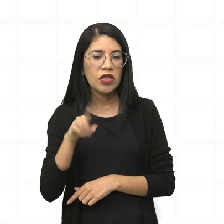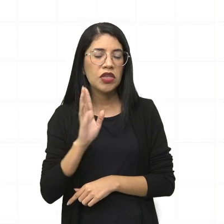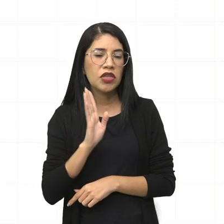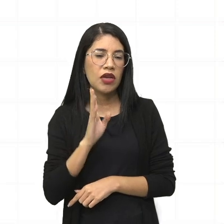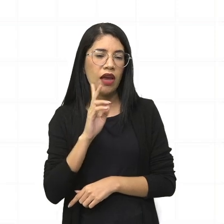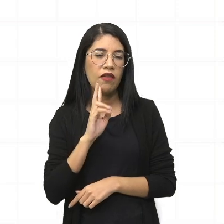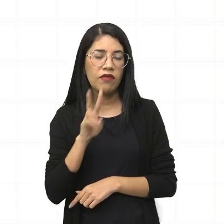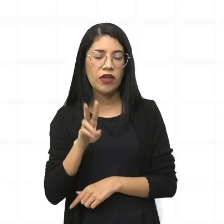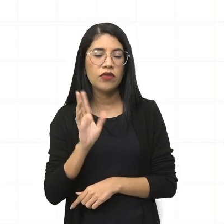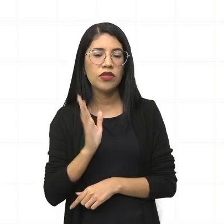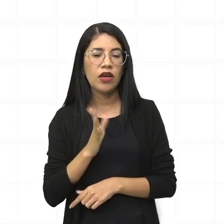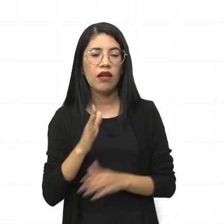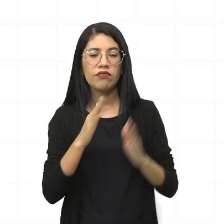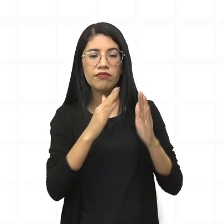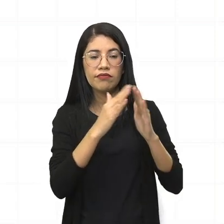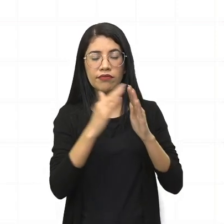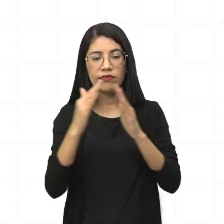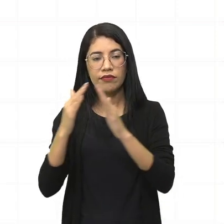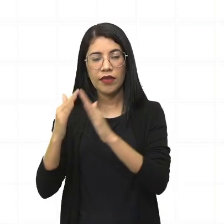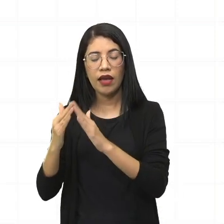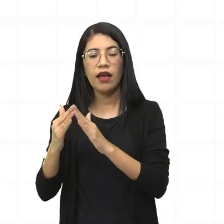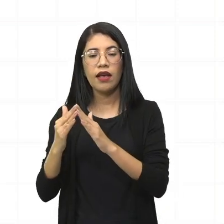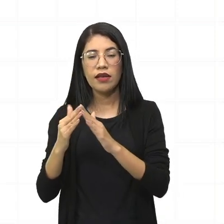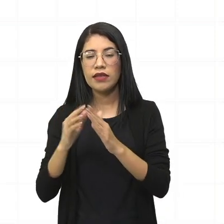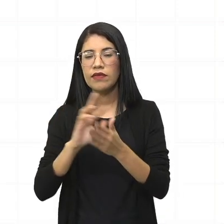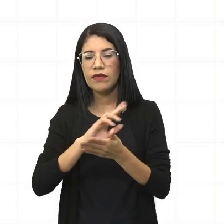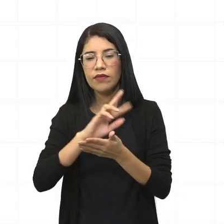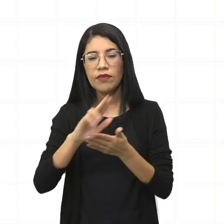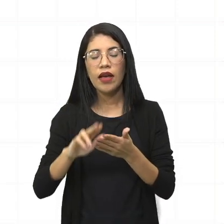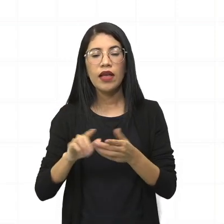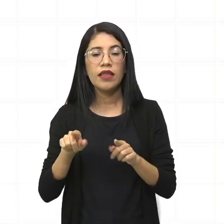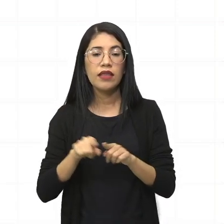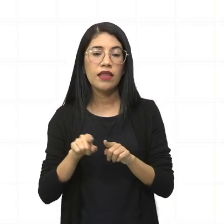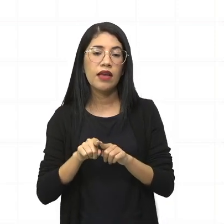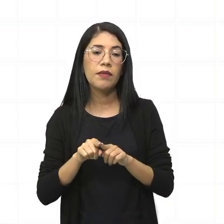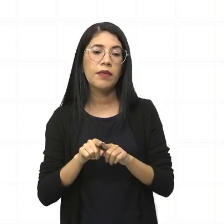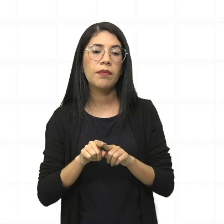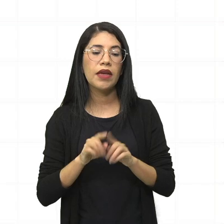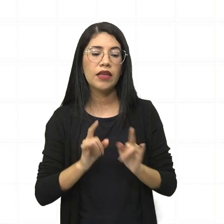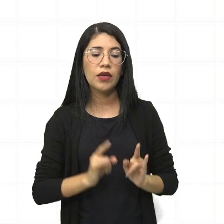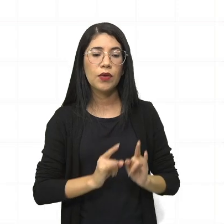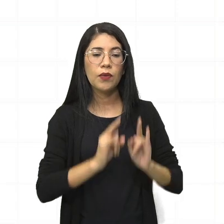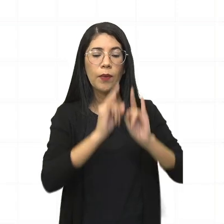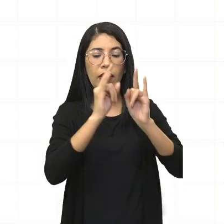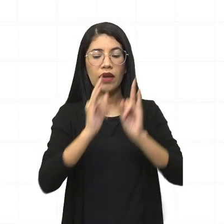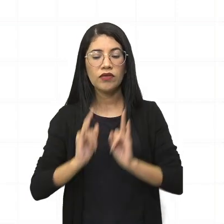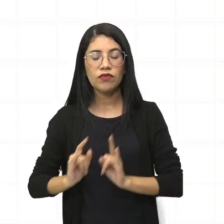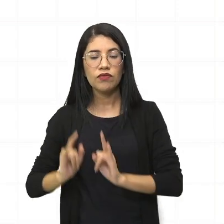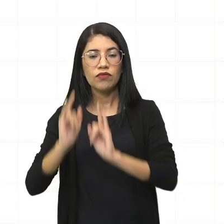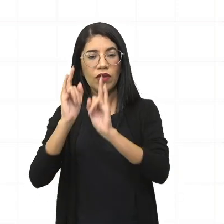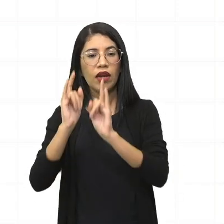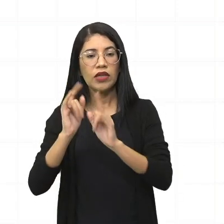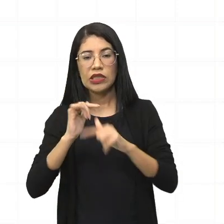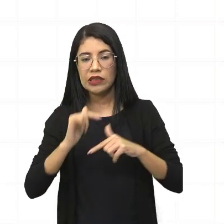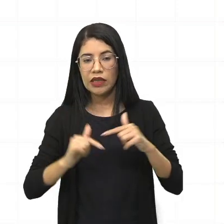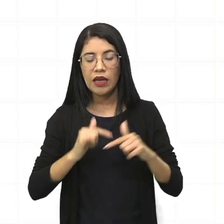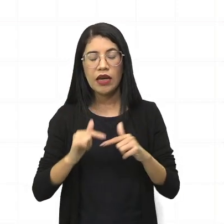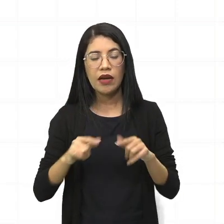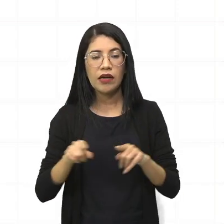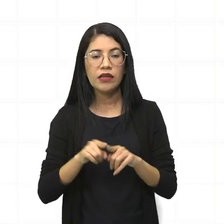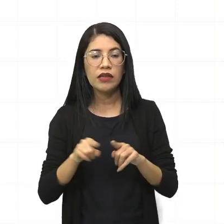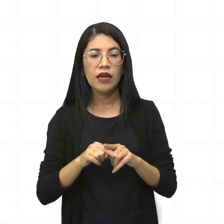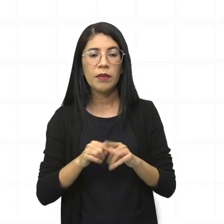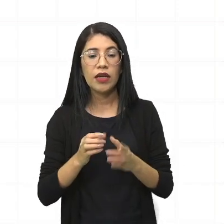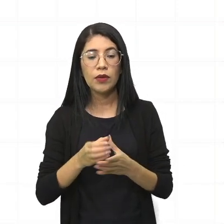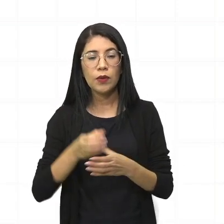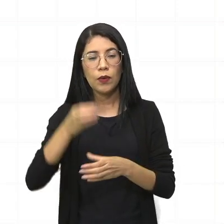provavelmente já podem ter visto, em telhados de casas, muitas vezes eles são instalados em edifícios comerciais e até mesmo em grandes